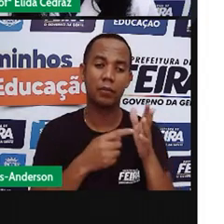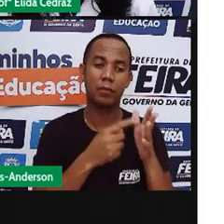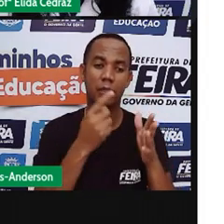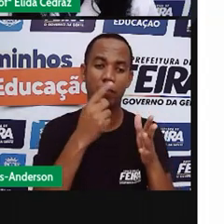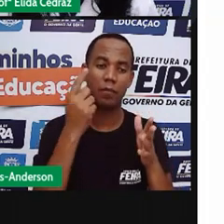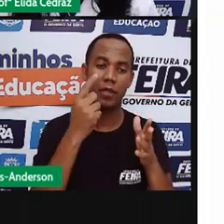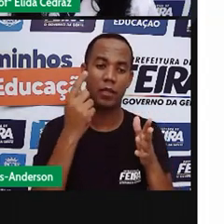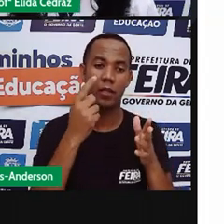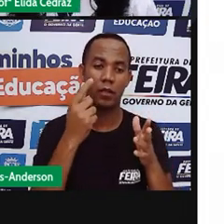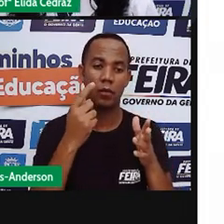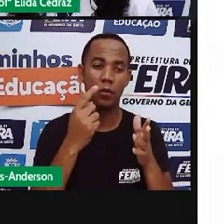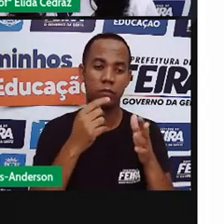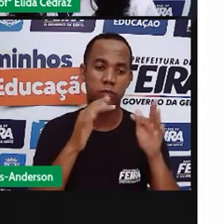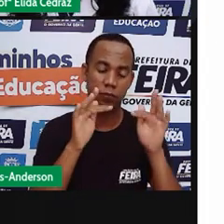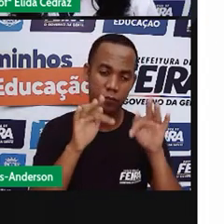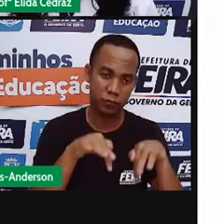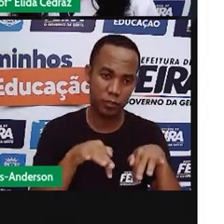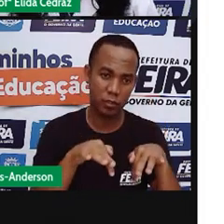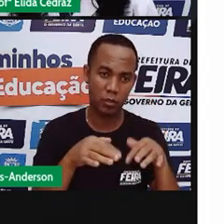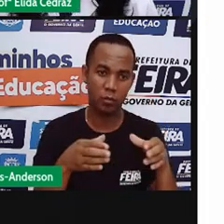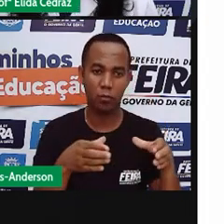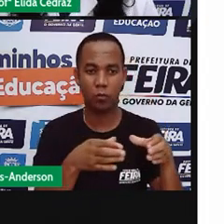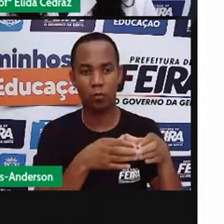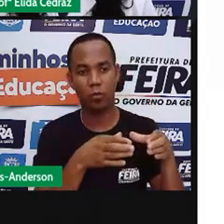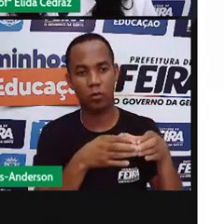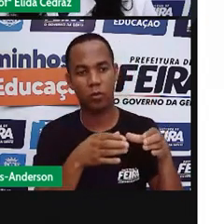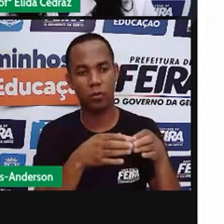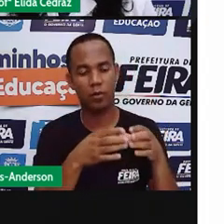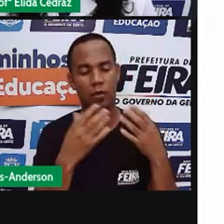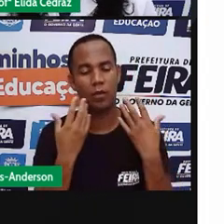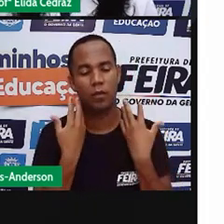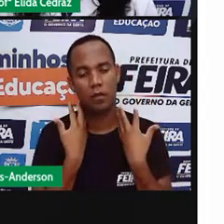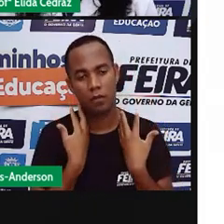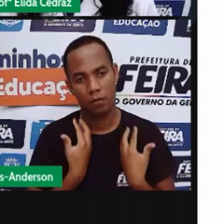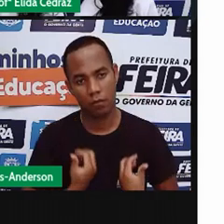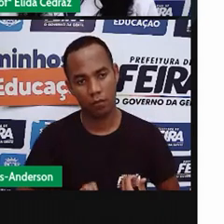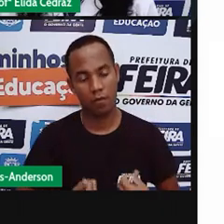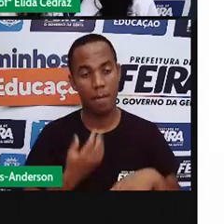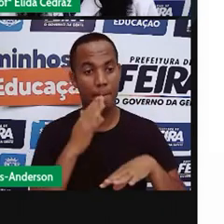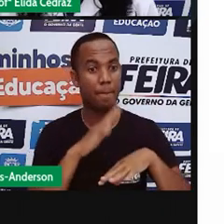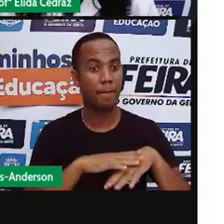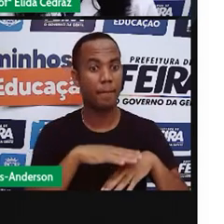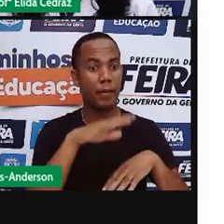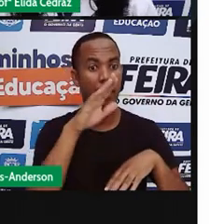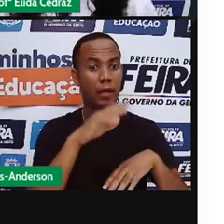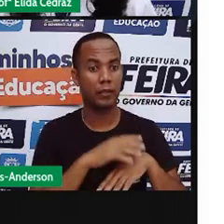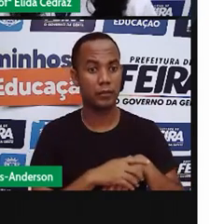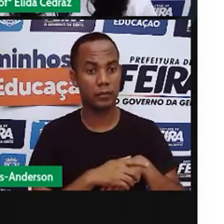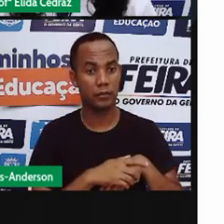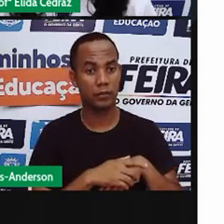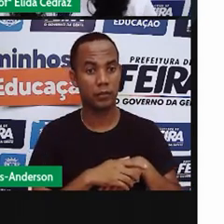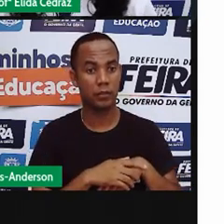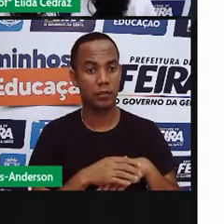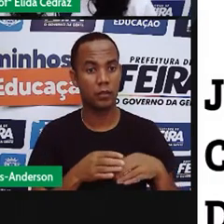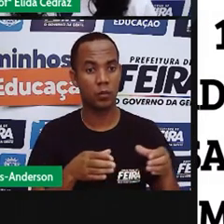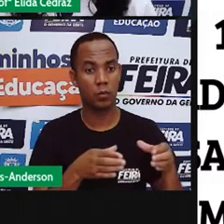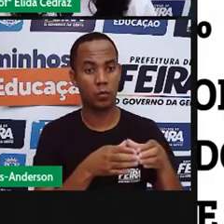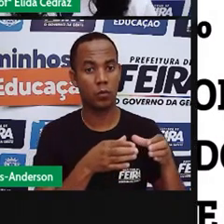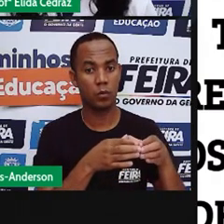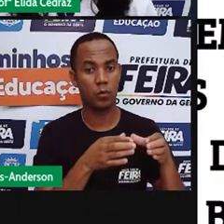tempo encerrou e os jogadores estavam mais cansados do que os jogadores do time de